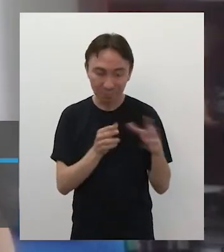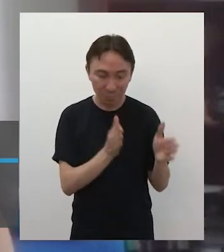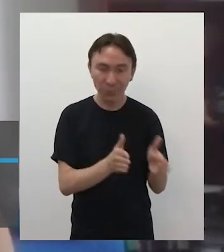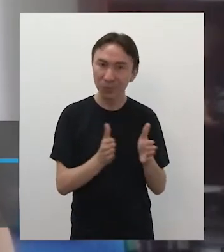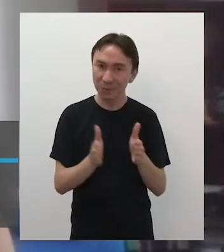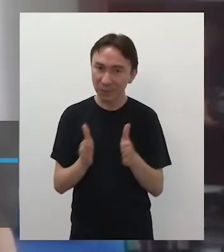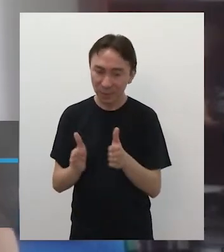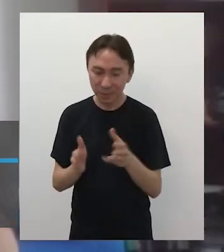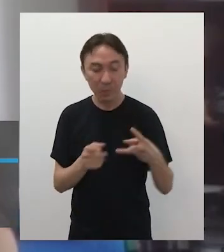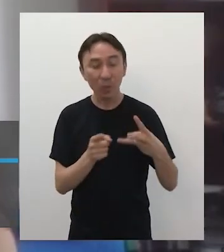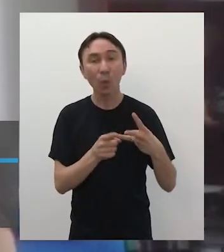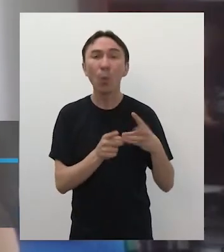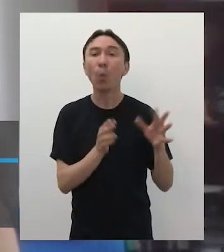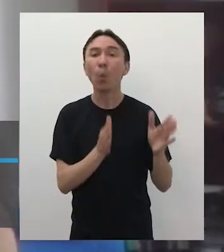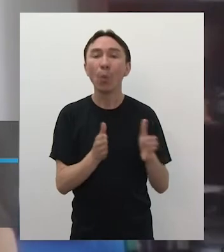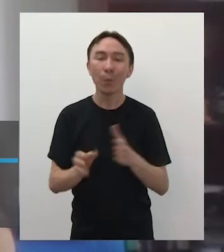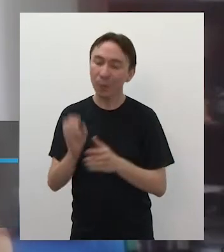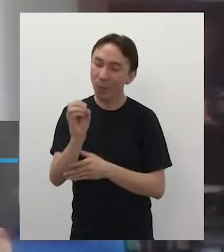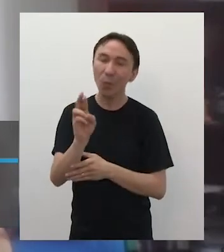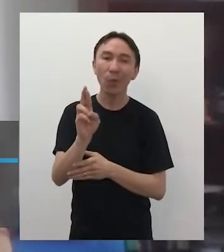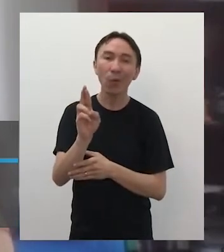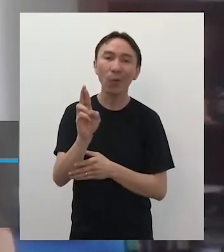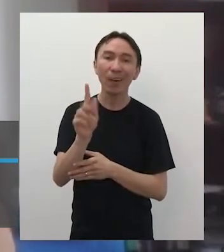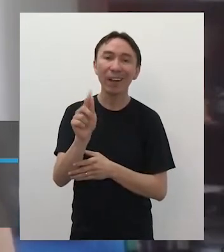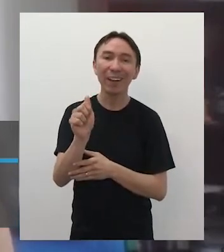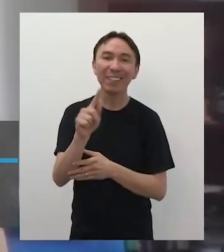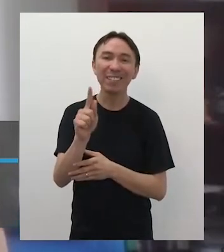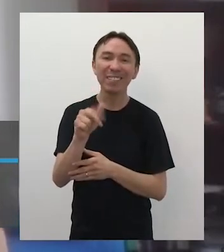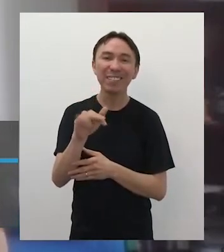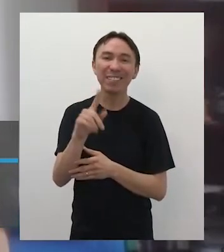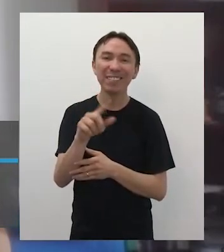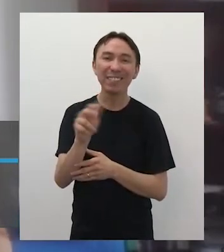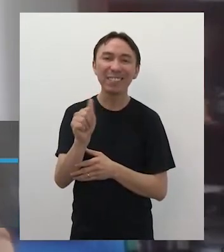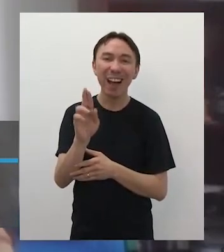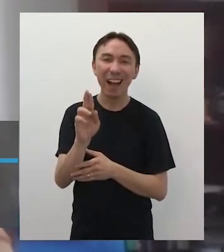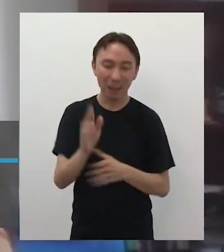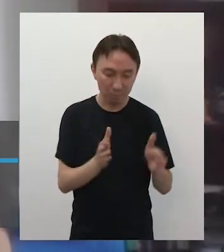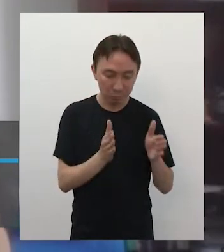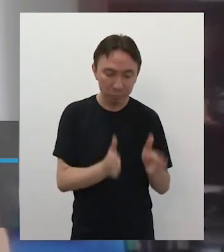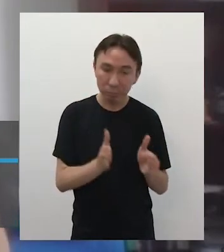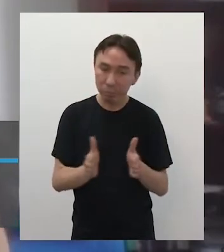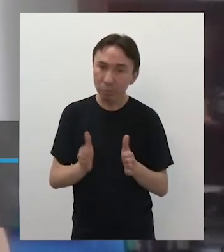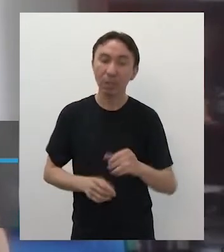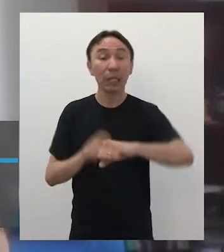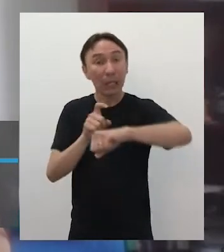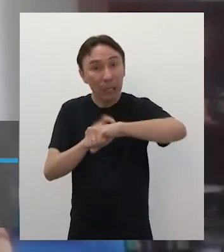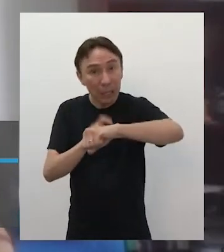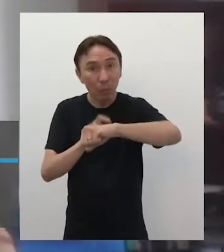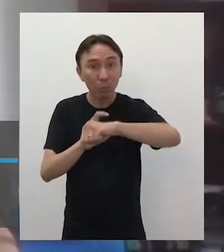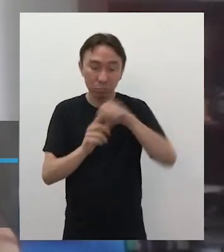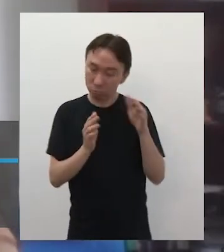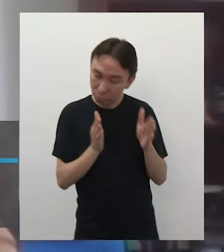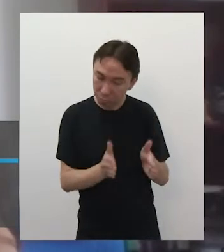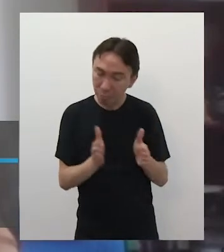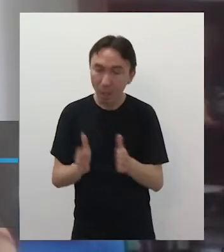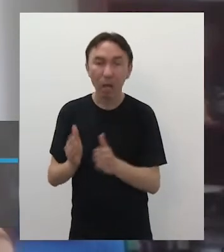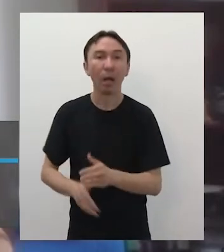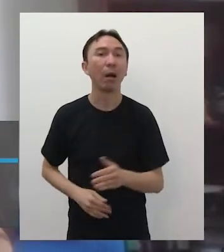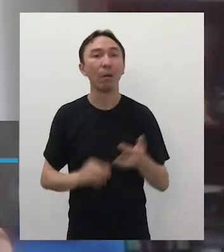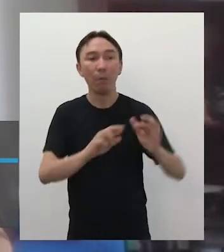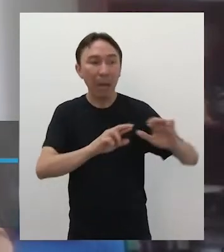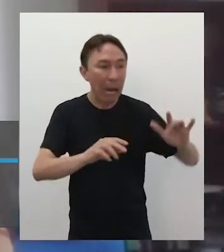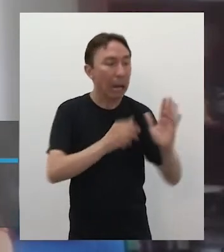para a gente dar conta dessas responsabilidades que a gente vai assumindo. A organização, né, que seria então aí a terceira